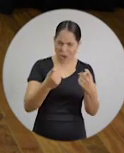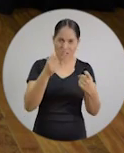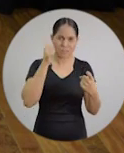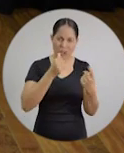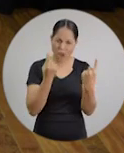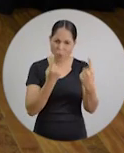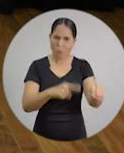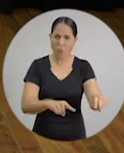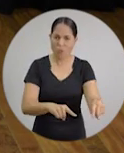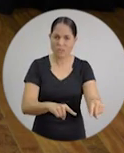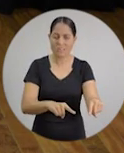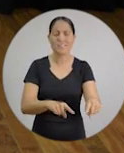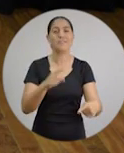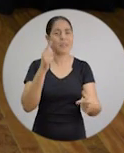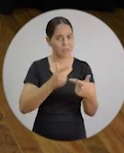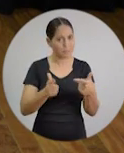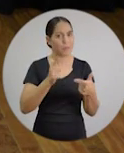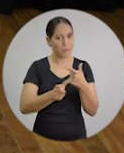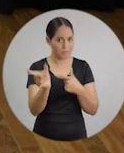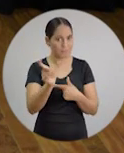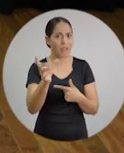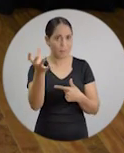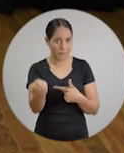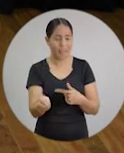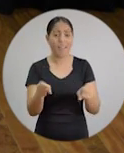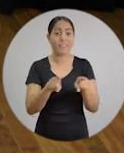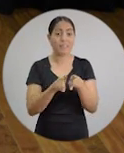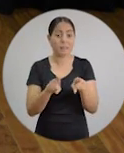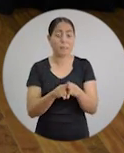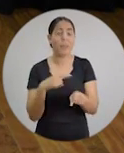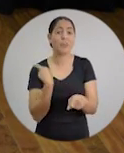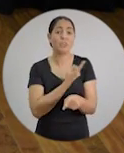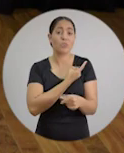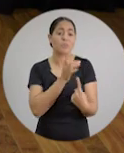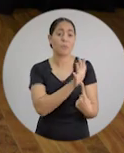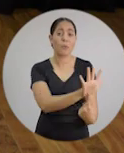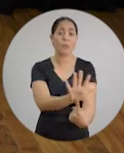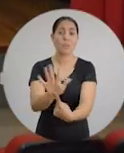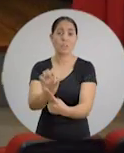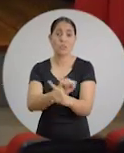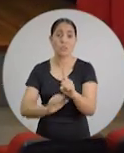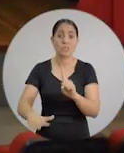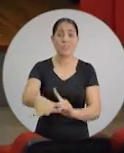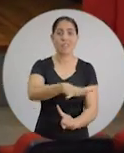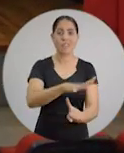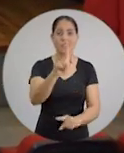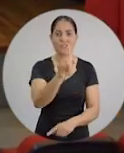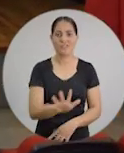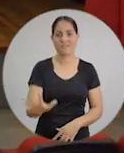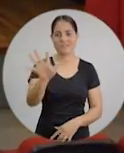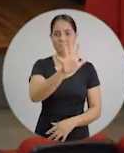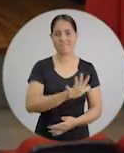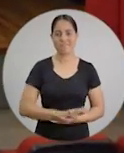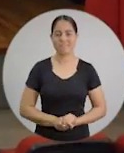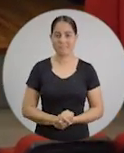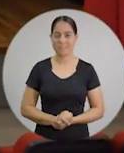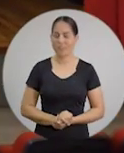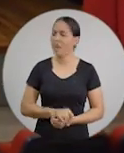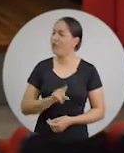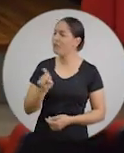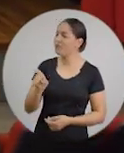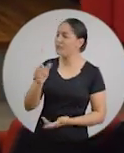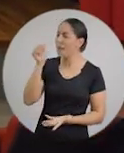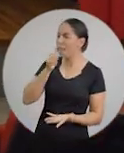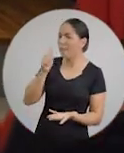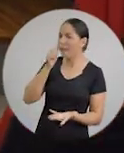ter problemas no momento de tentar a inscrição nos quadros da OAB, a gente está trazendo essa questão para a sociedade como um todo. Uhum. E você,